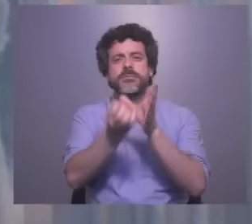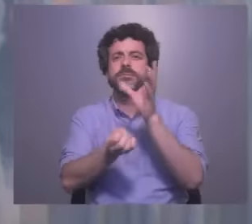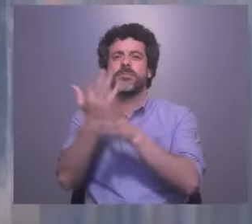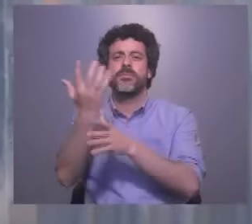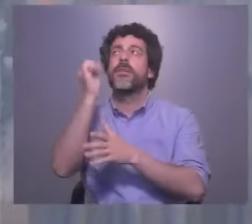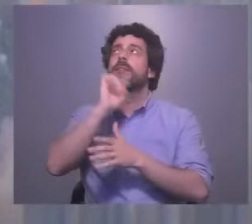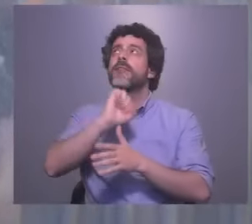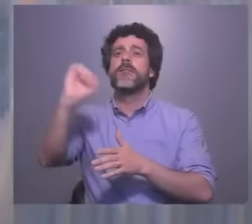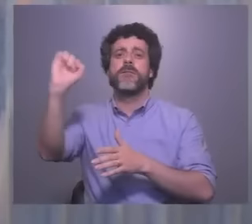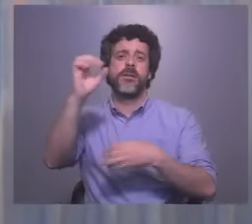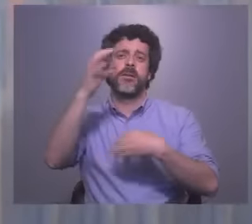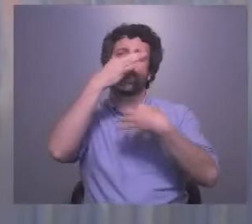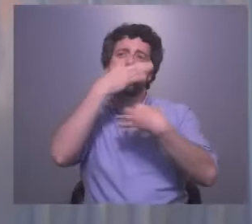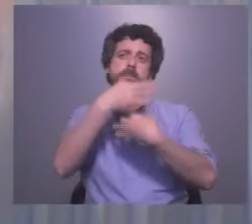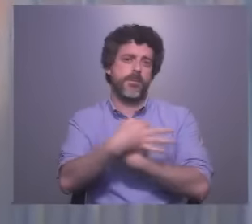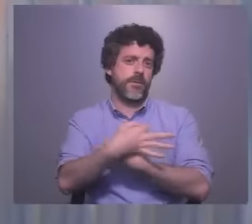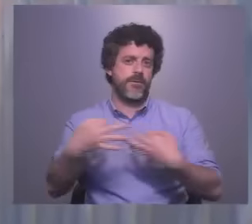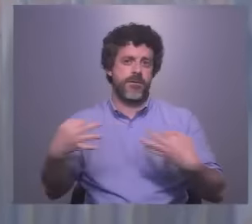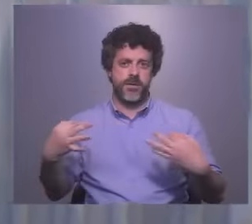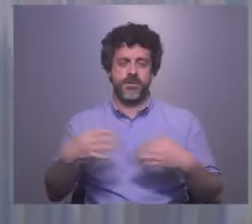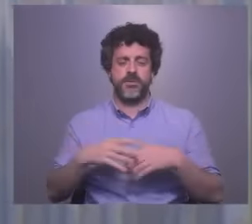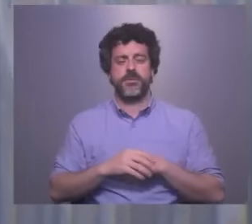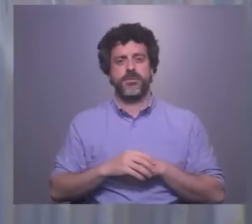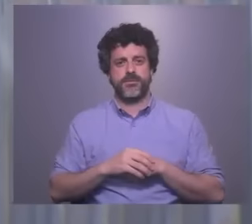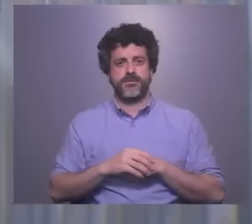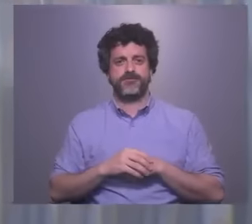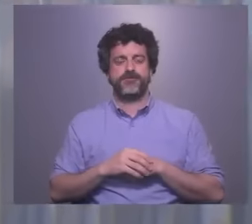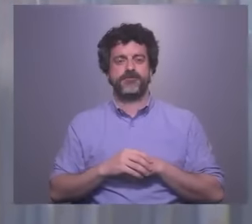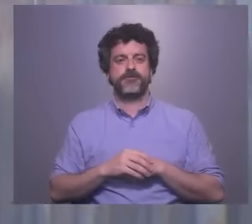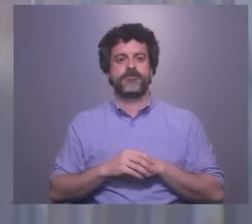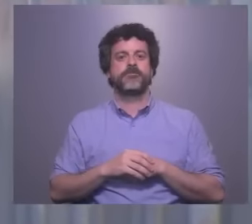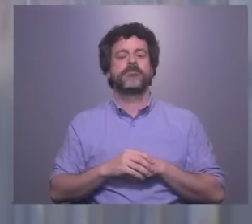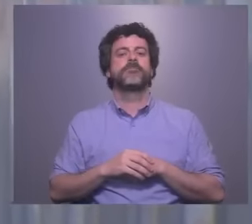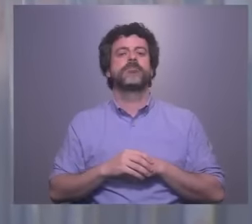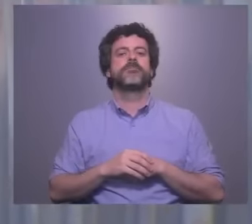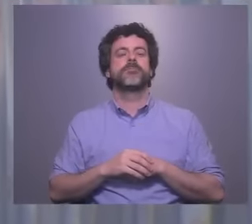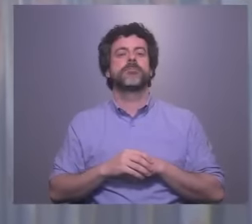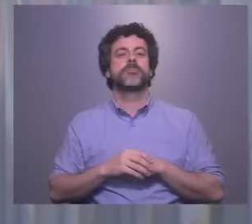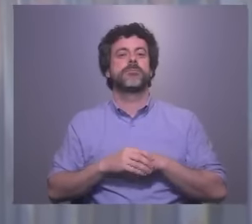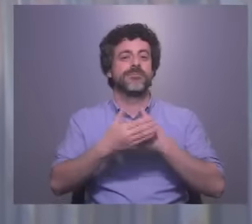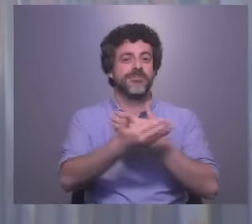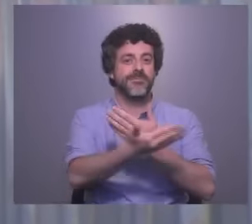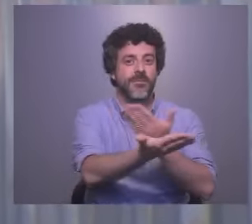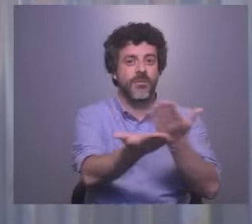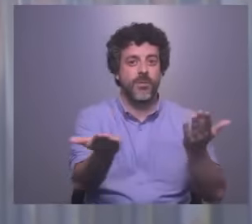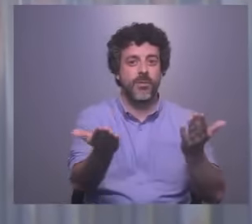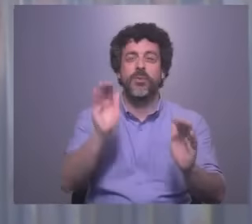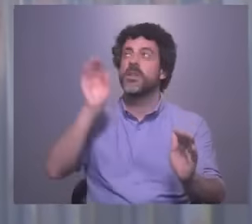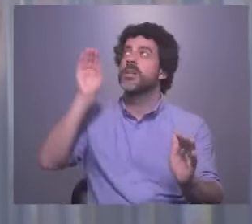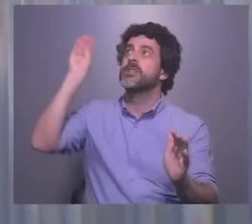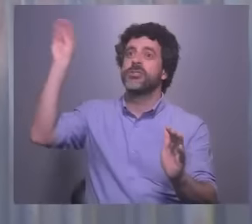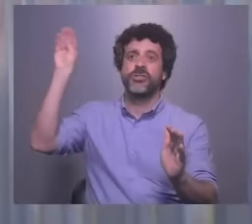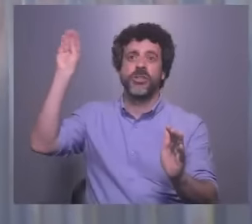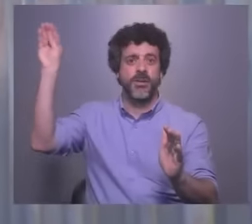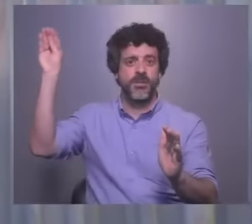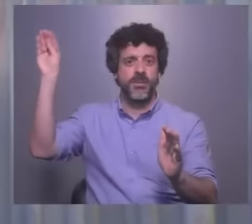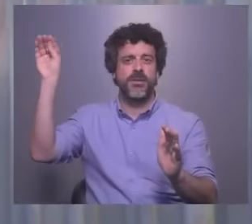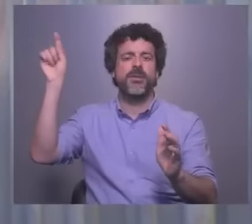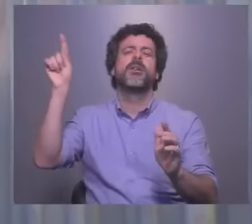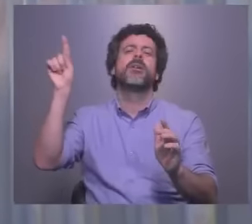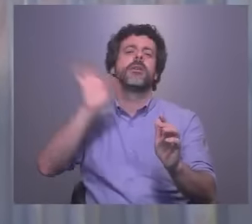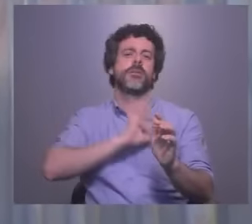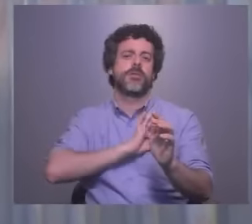Justo em todos os seus caminhos. e perfeito